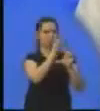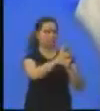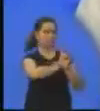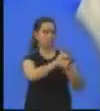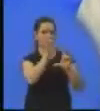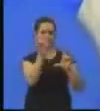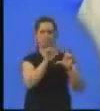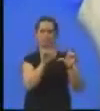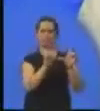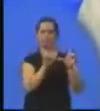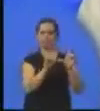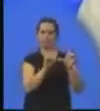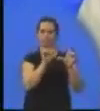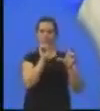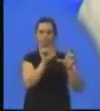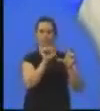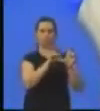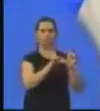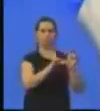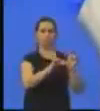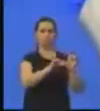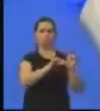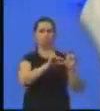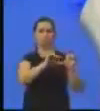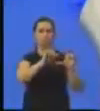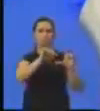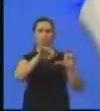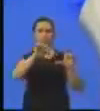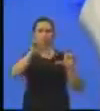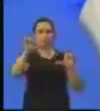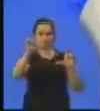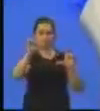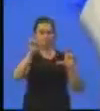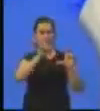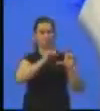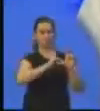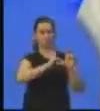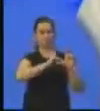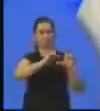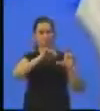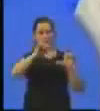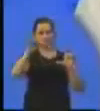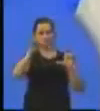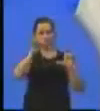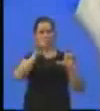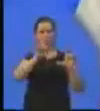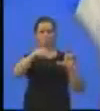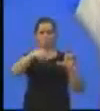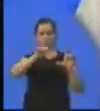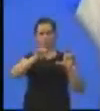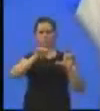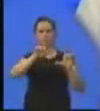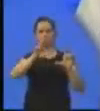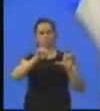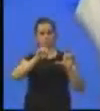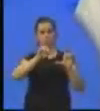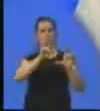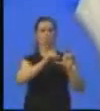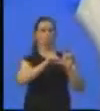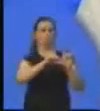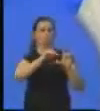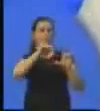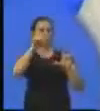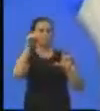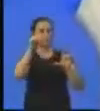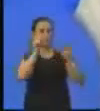Eu vou prolongar o lado do meu ângulo até